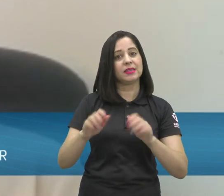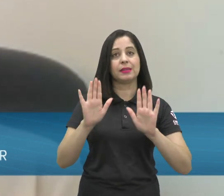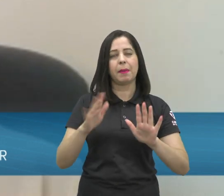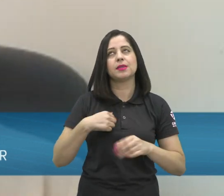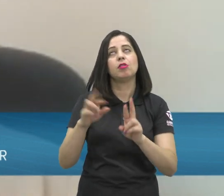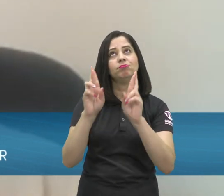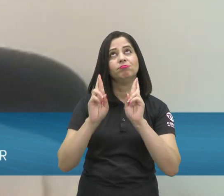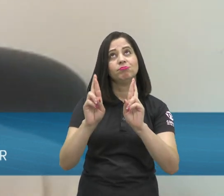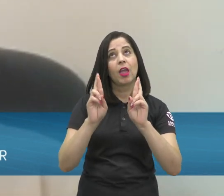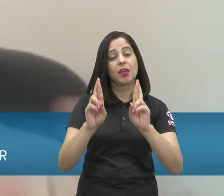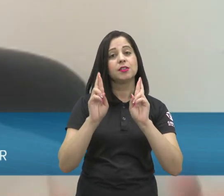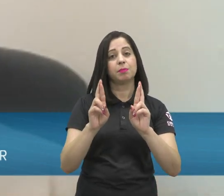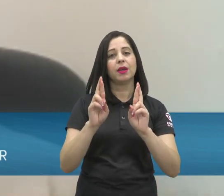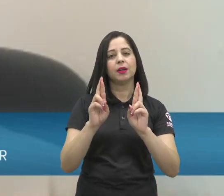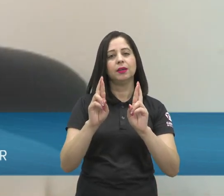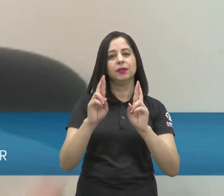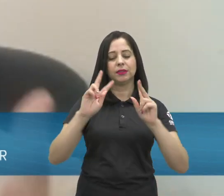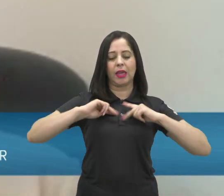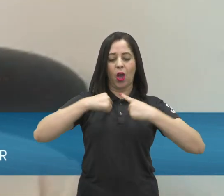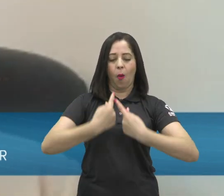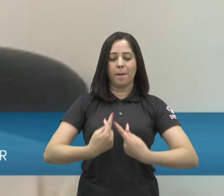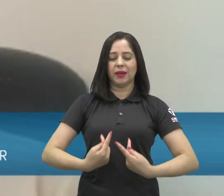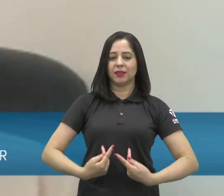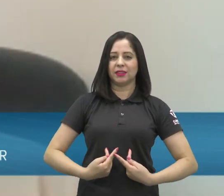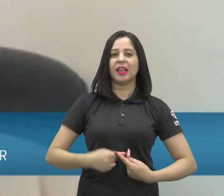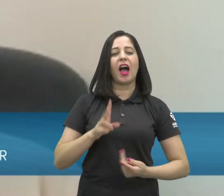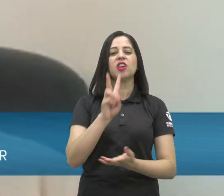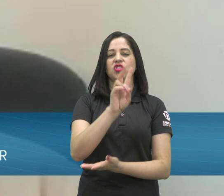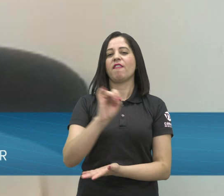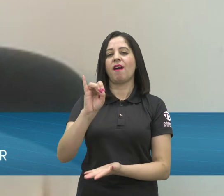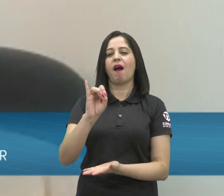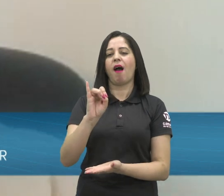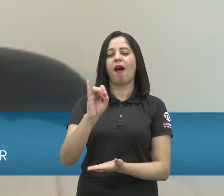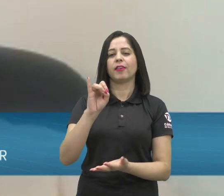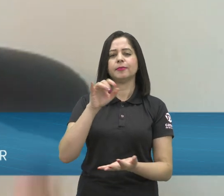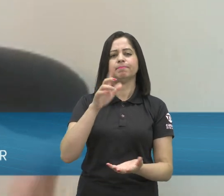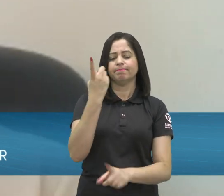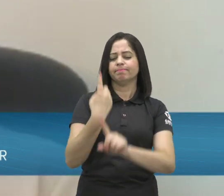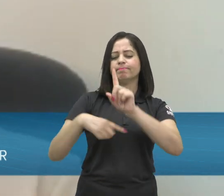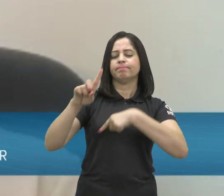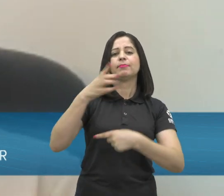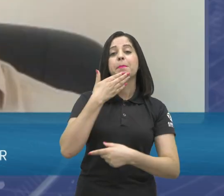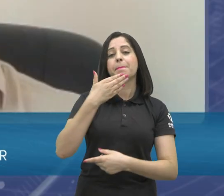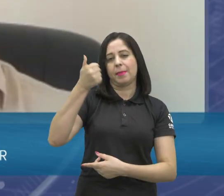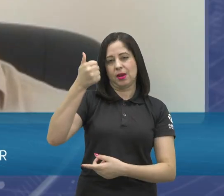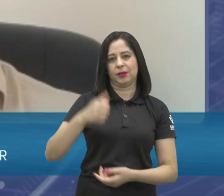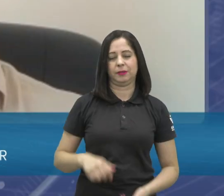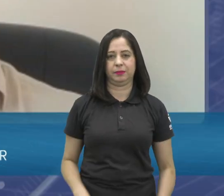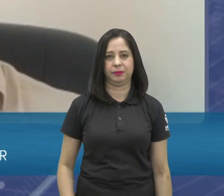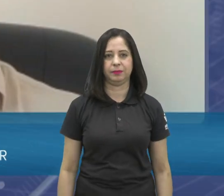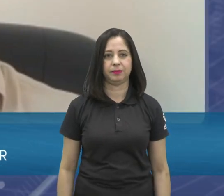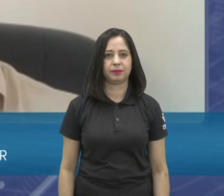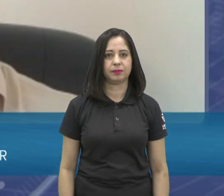uma visão positiva que, apesar dos pesares, estamos olhando cada vez mais para nós mesmos e conseguimos, nesse olhar